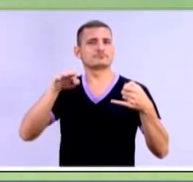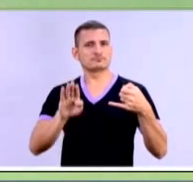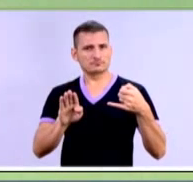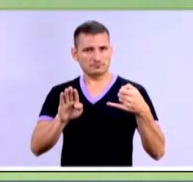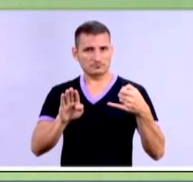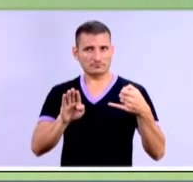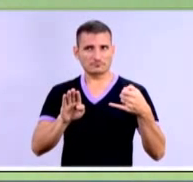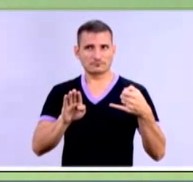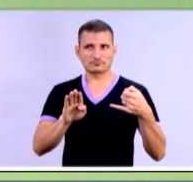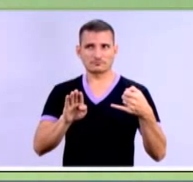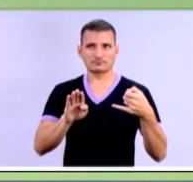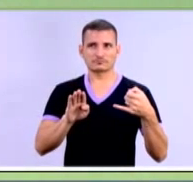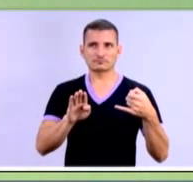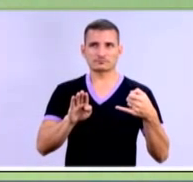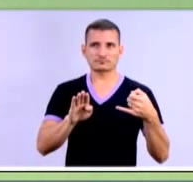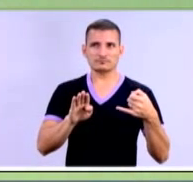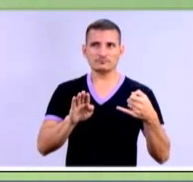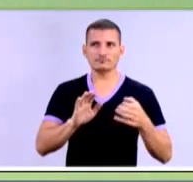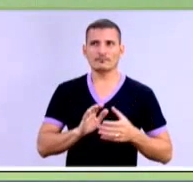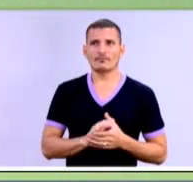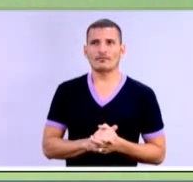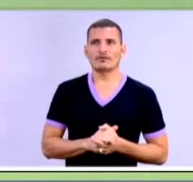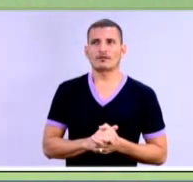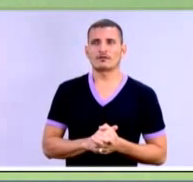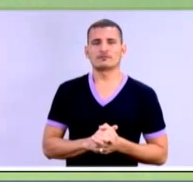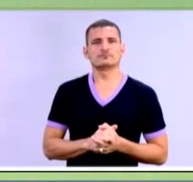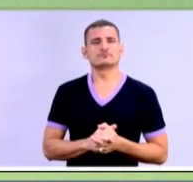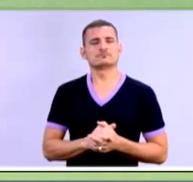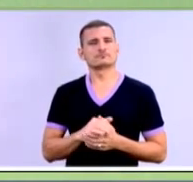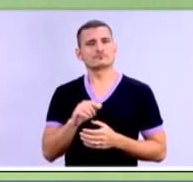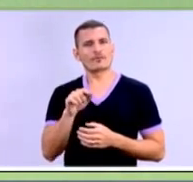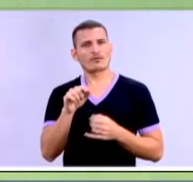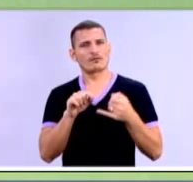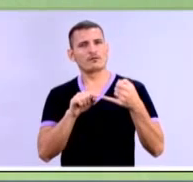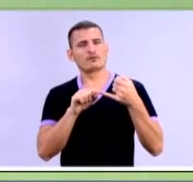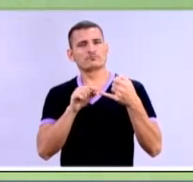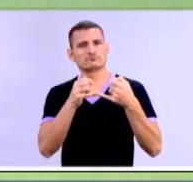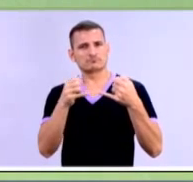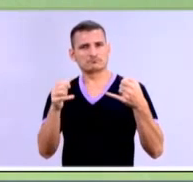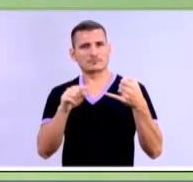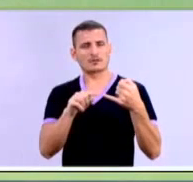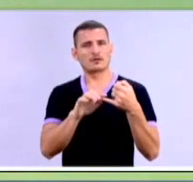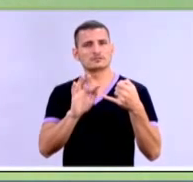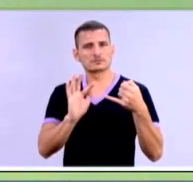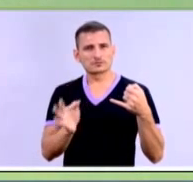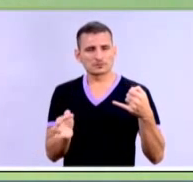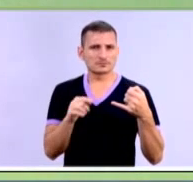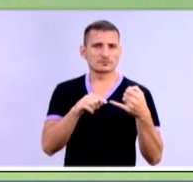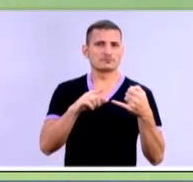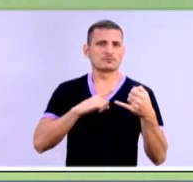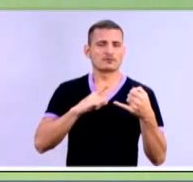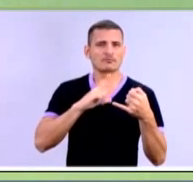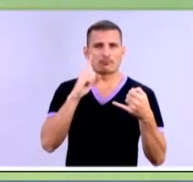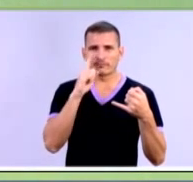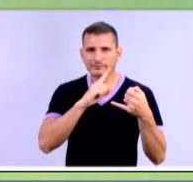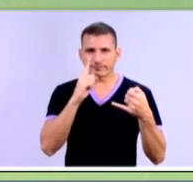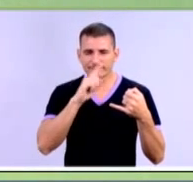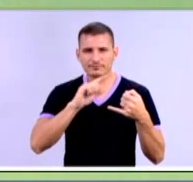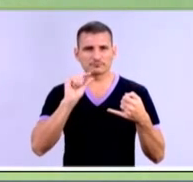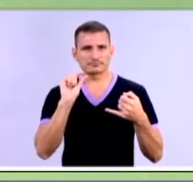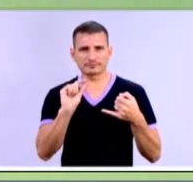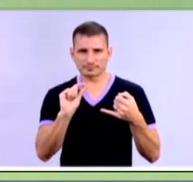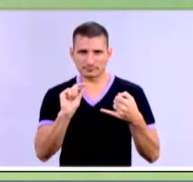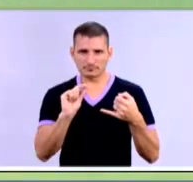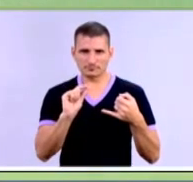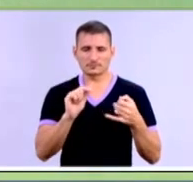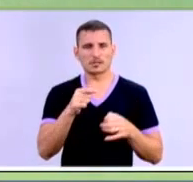conectores destas redes são simples de instalar e sua conexão tem pouca falha, já que não necessita de um